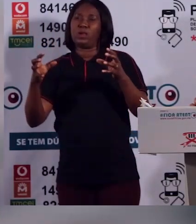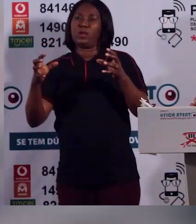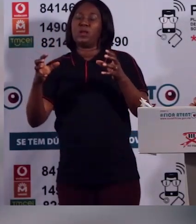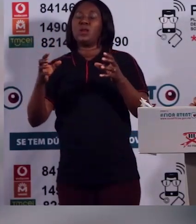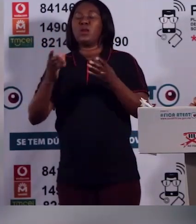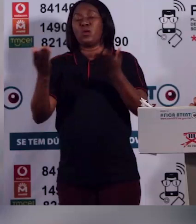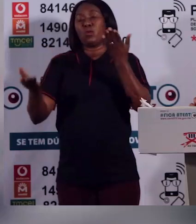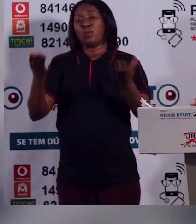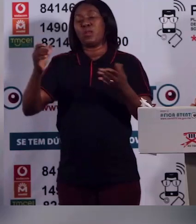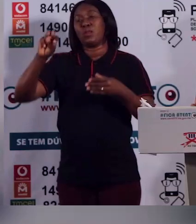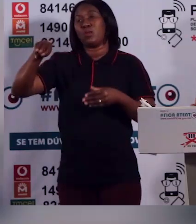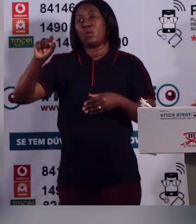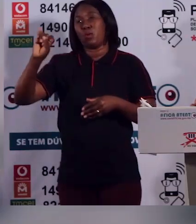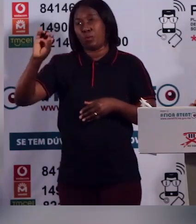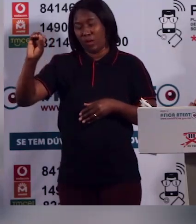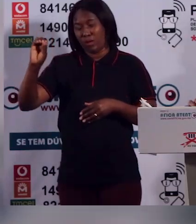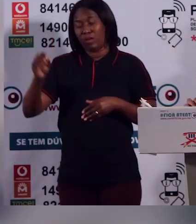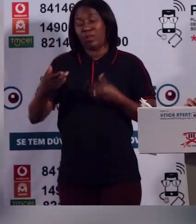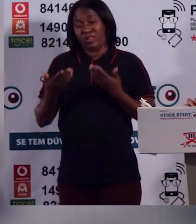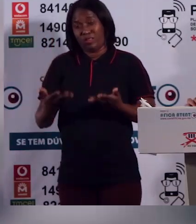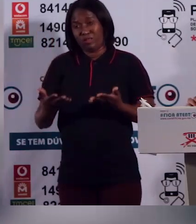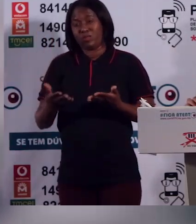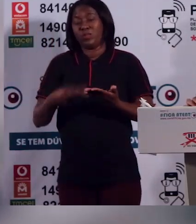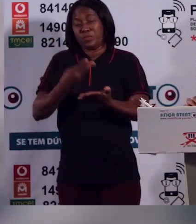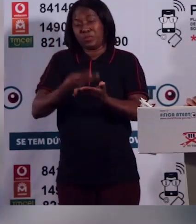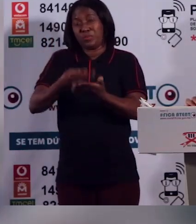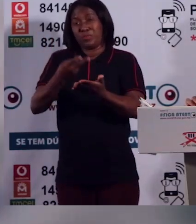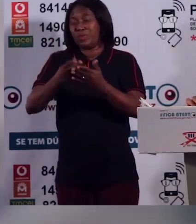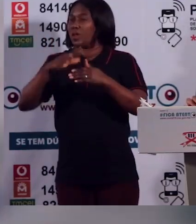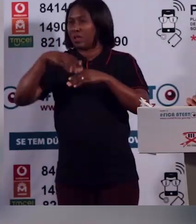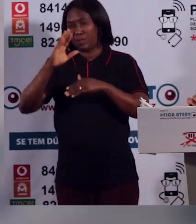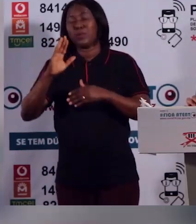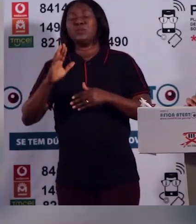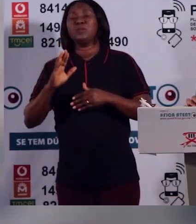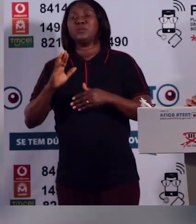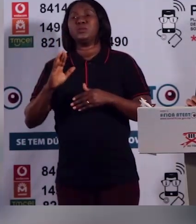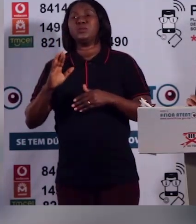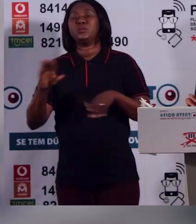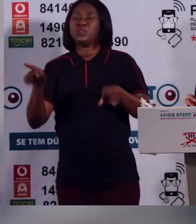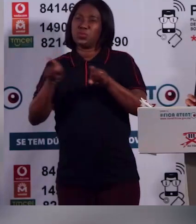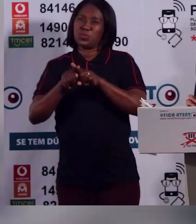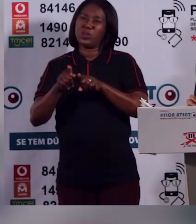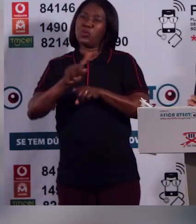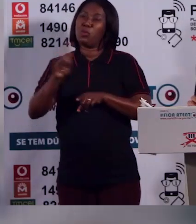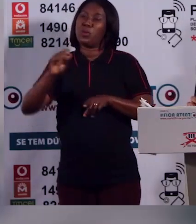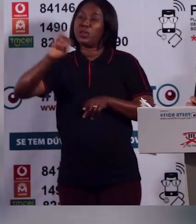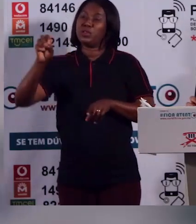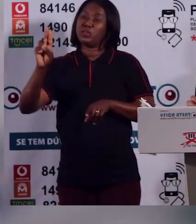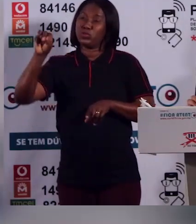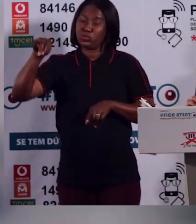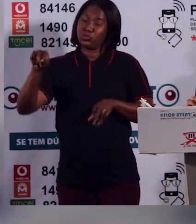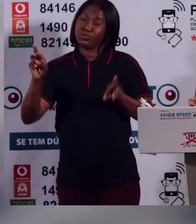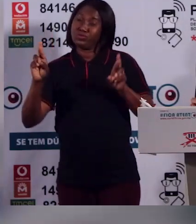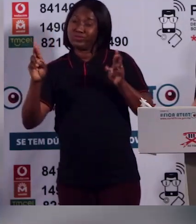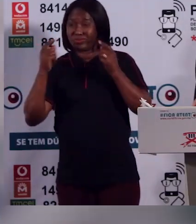resta-nos ver se neste mês de julho vamos ter tantas hospitalizações como tivemos no mês de junho, ou se teremos menos. De